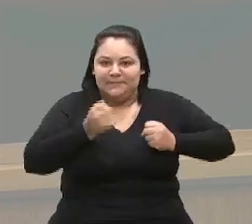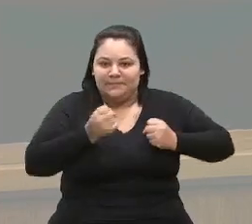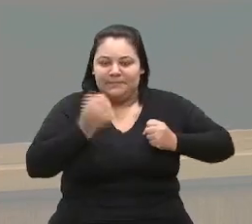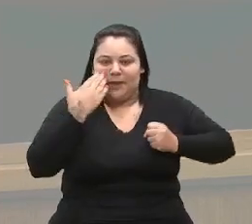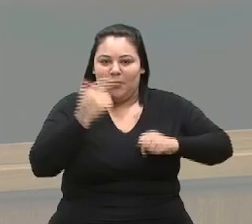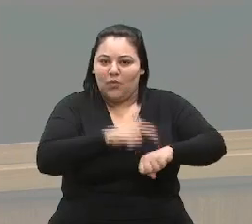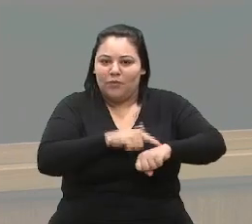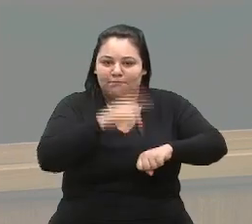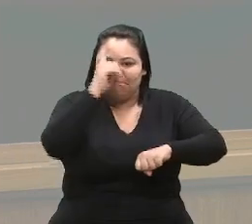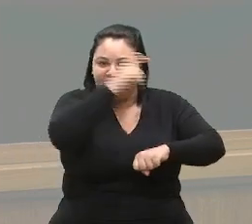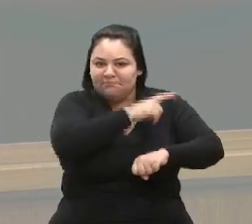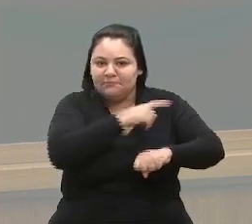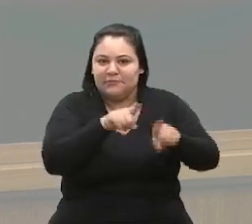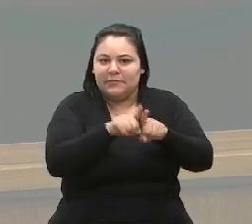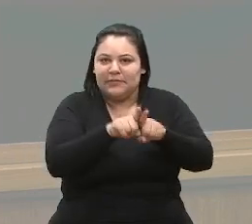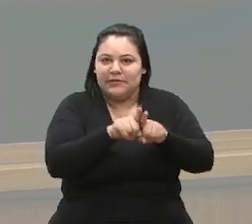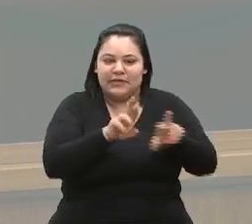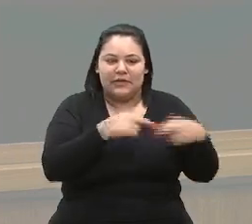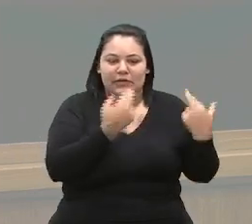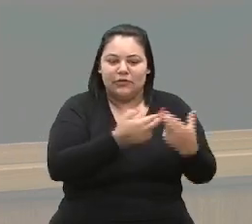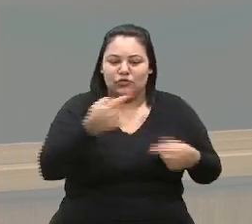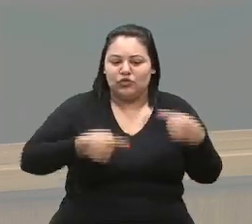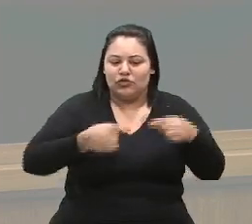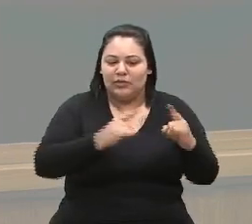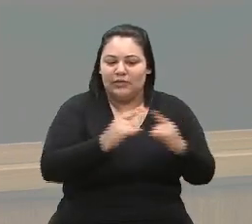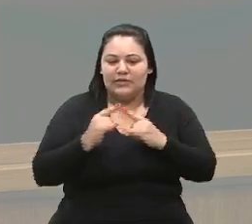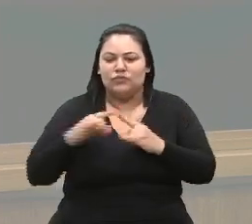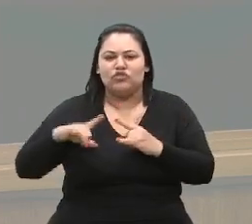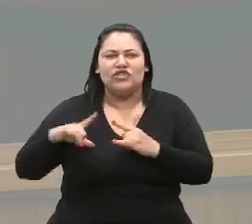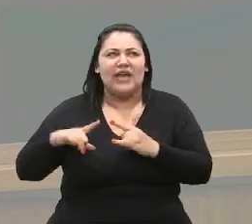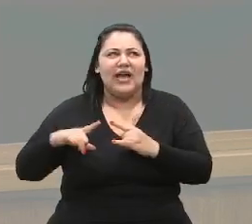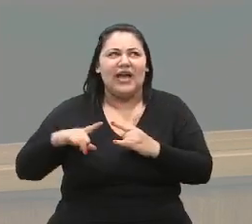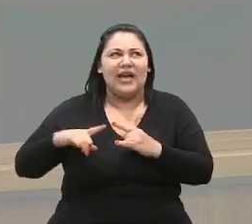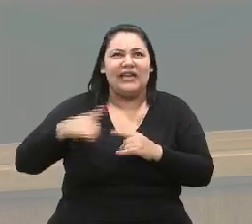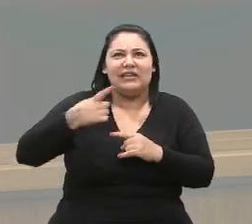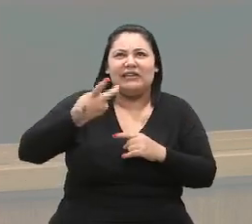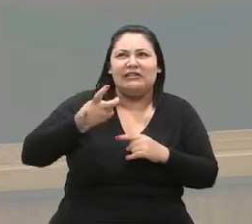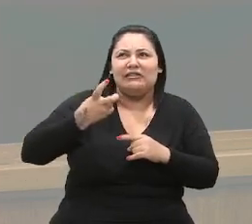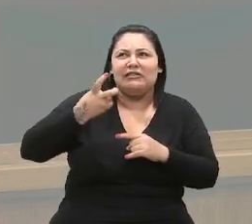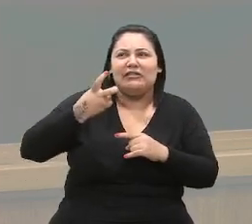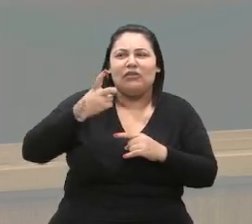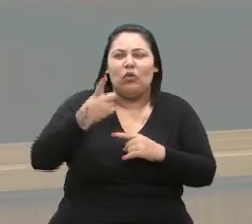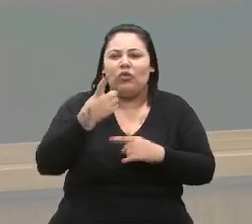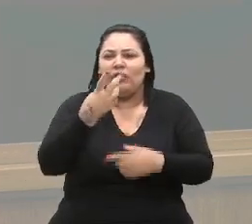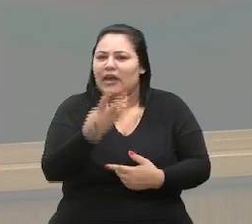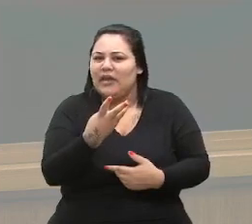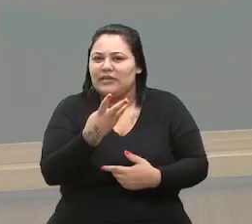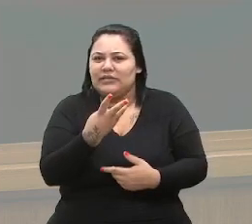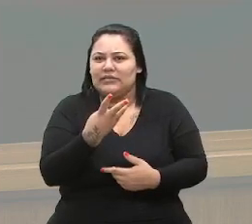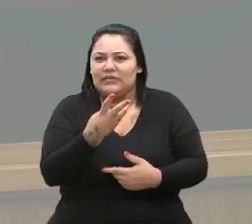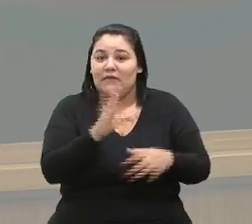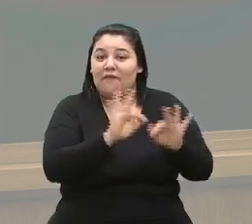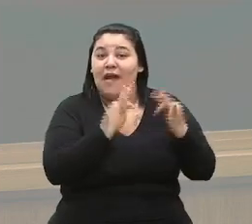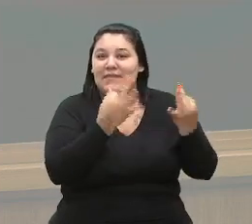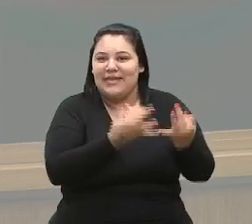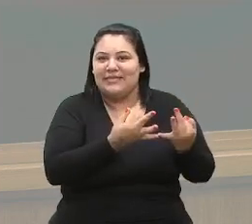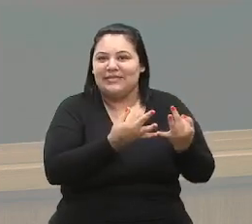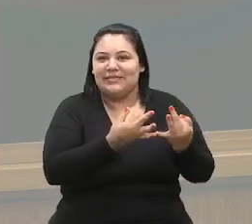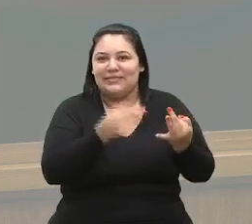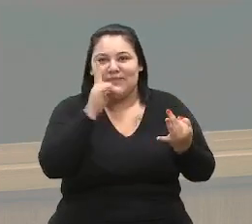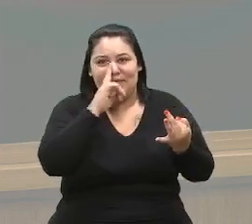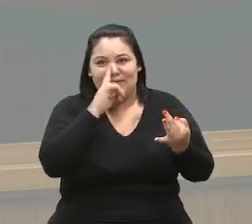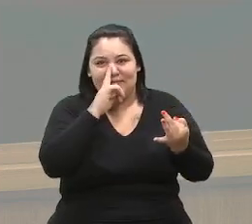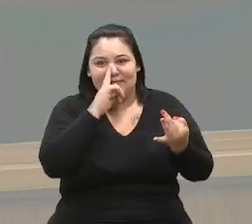para discutir habitação, tinha 15, 13, uma coisa assim, famílias, né? Não tinha